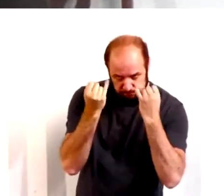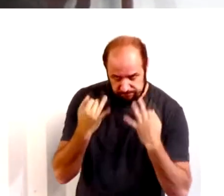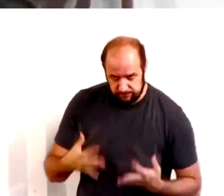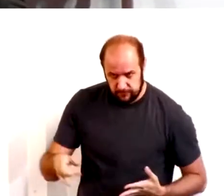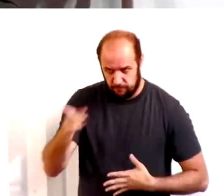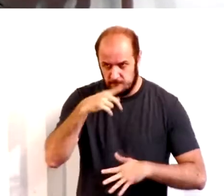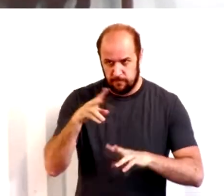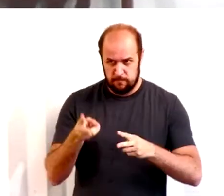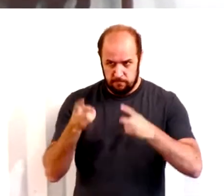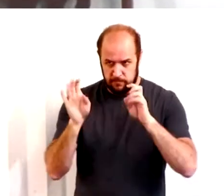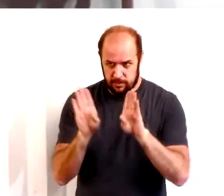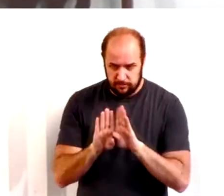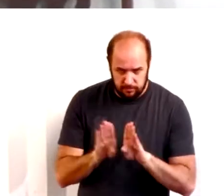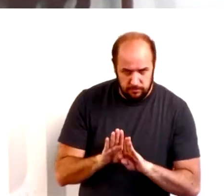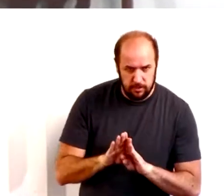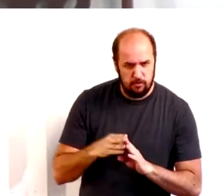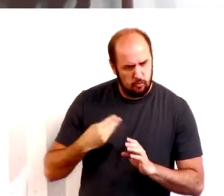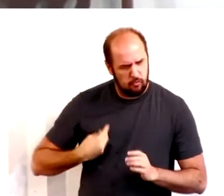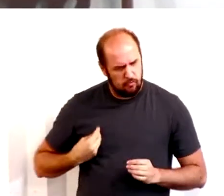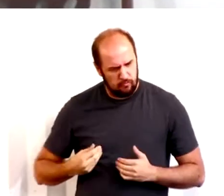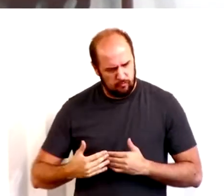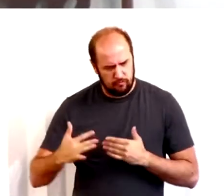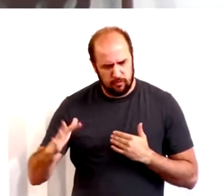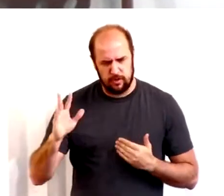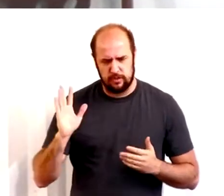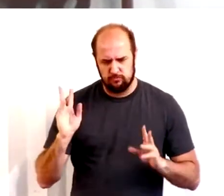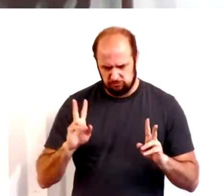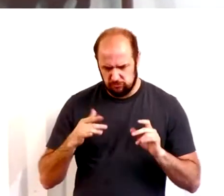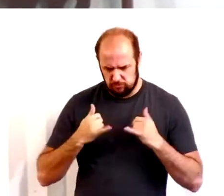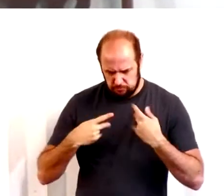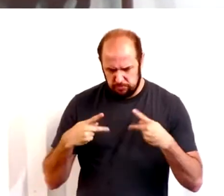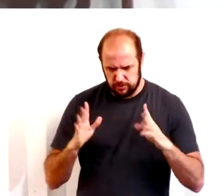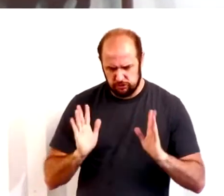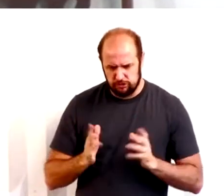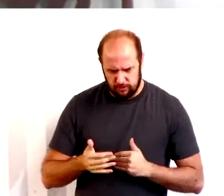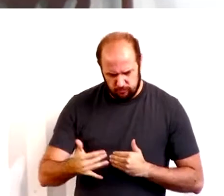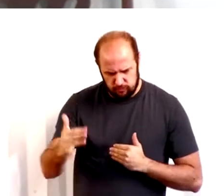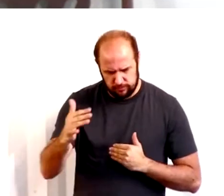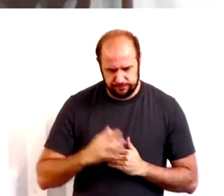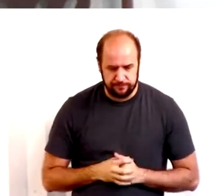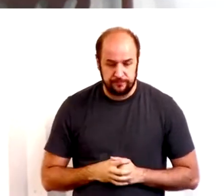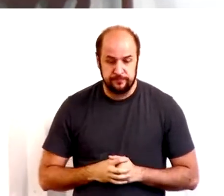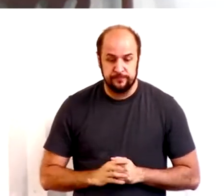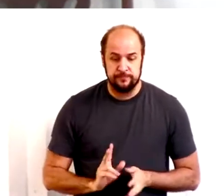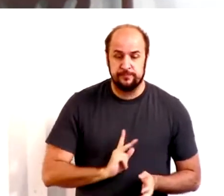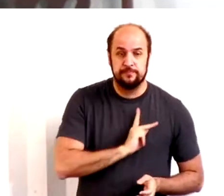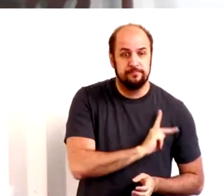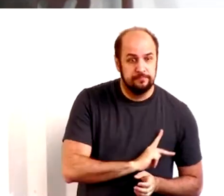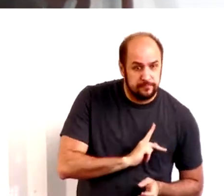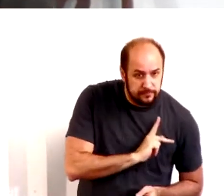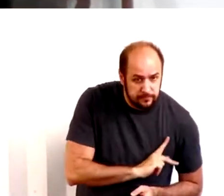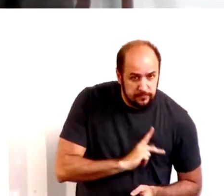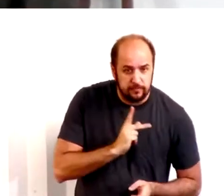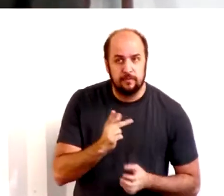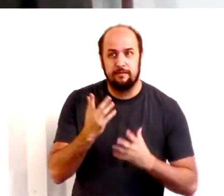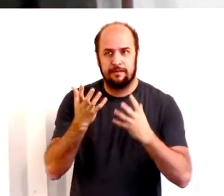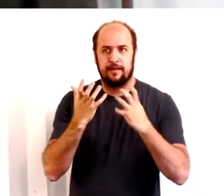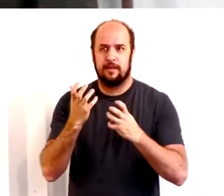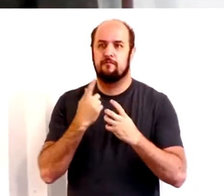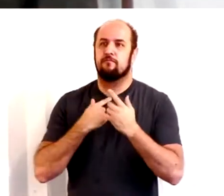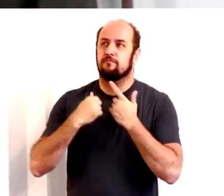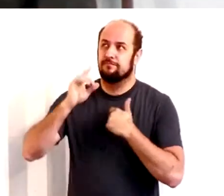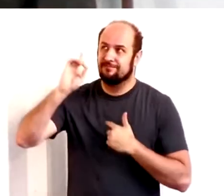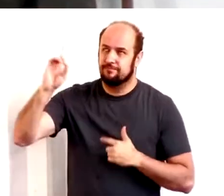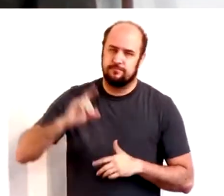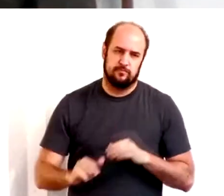isso ao longo de tudo que já falamos até aqui. Paulo, ele busca fazer a vontade de Deus e não a